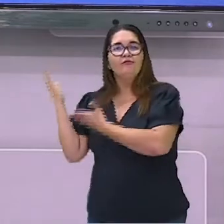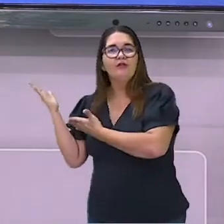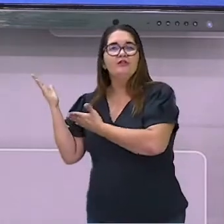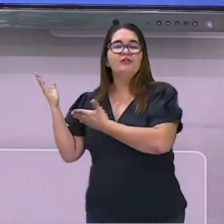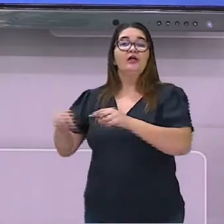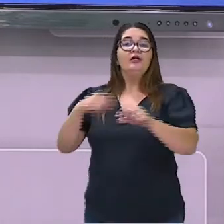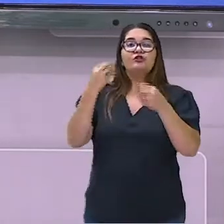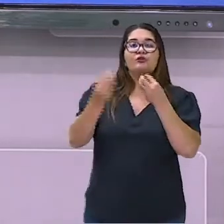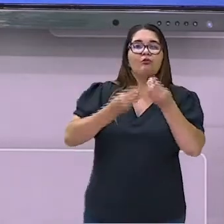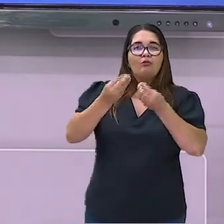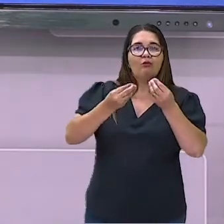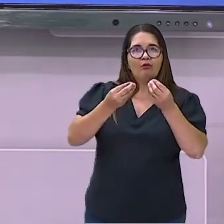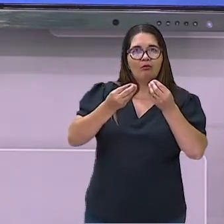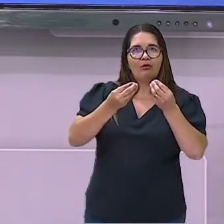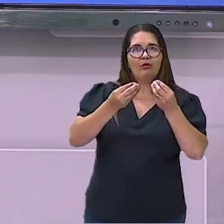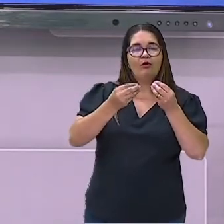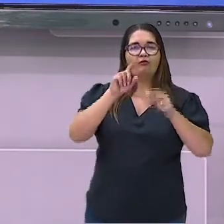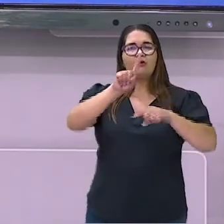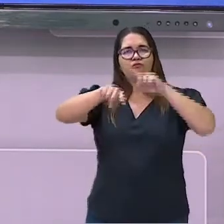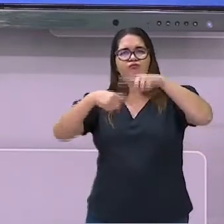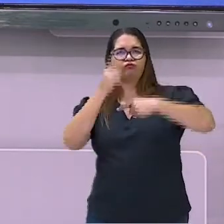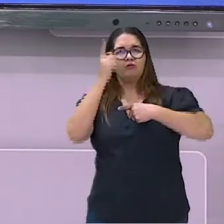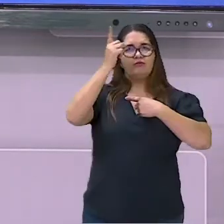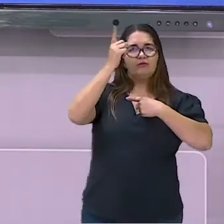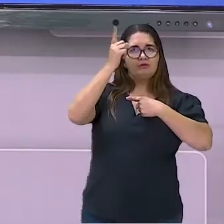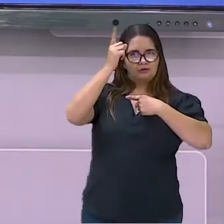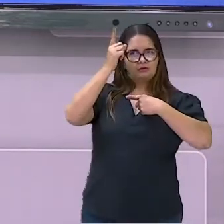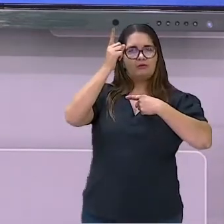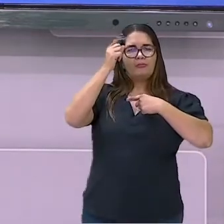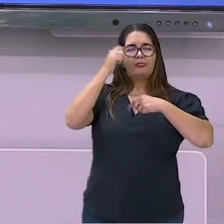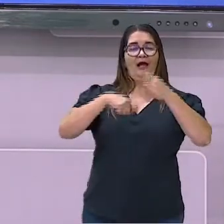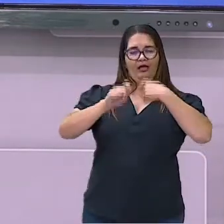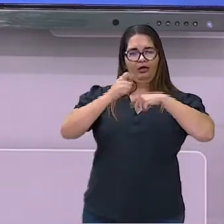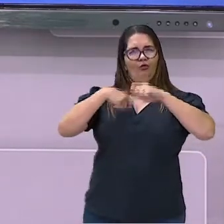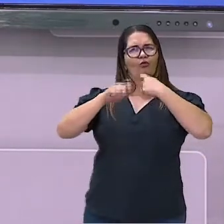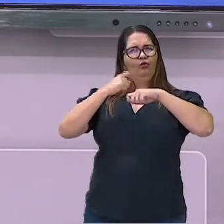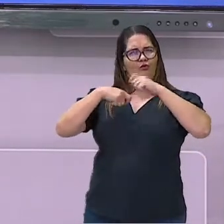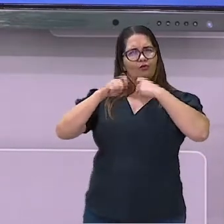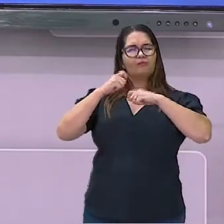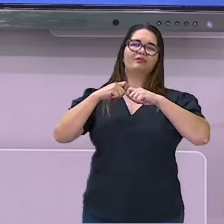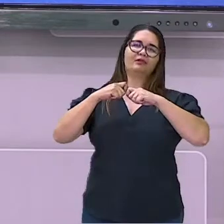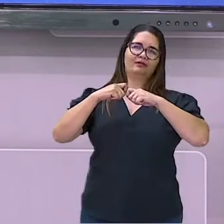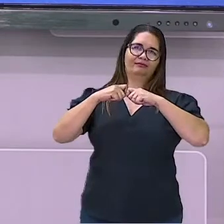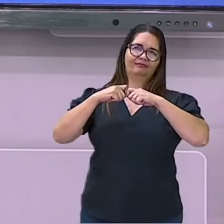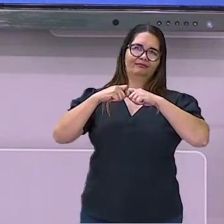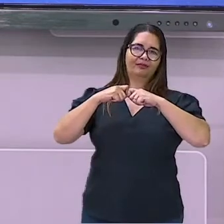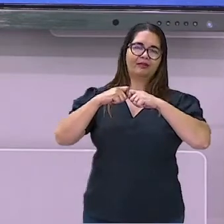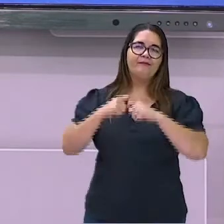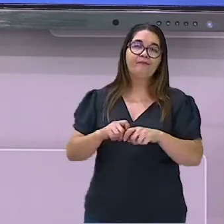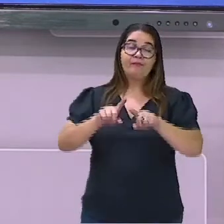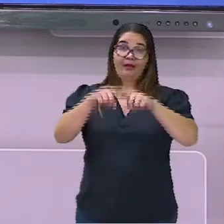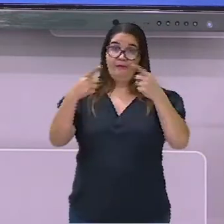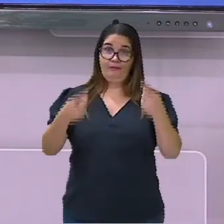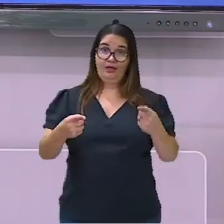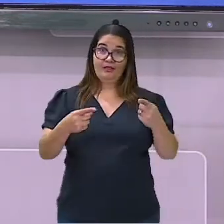algodão e também o tabaco. Mas o carro-chefe era a cana-de-açúcar.